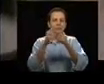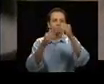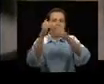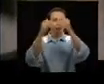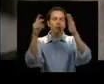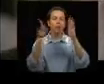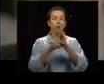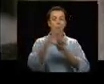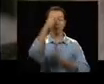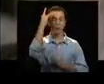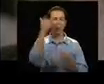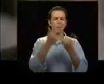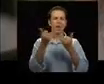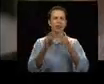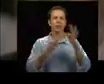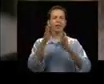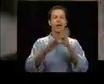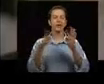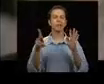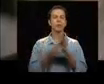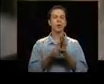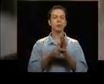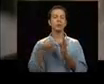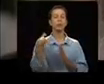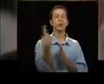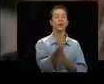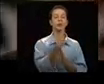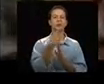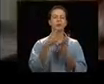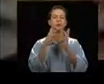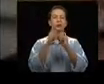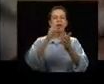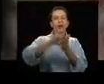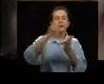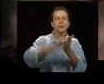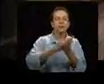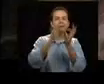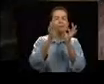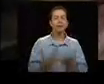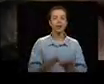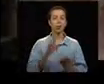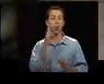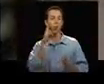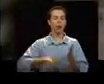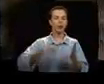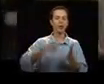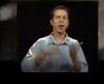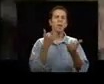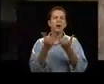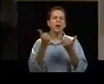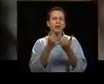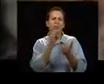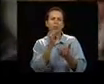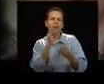uma expressão mais técnica, o seu sistema de sinais gráficos. Quer dizer, ele tem que ser, no fundo, o